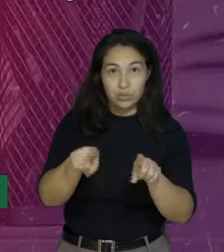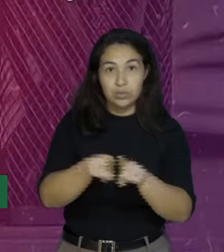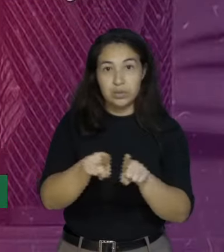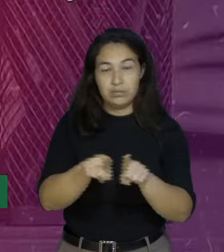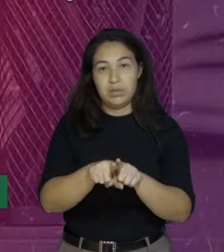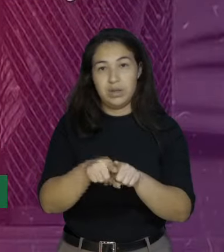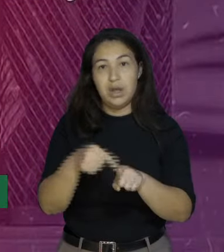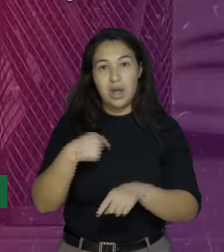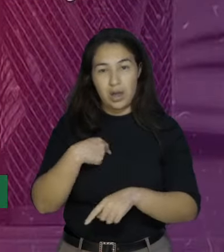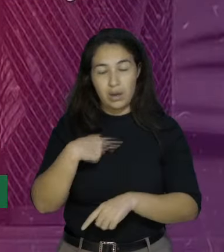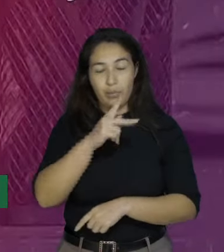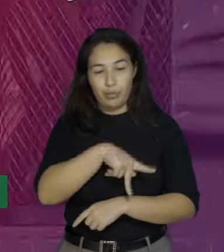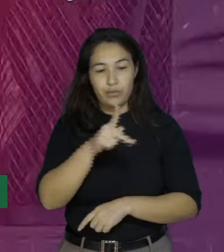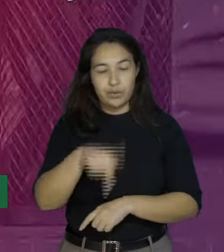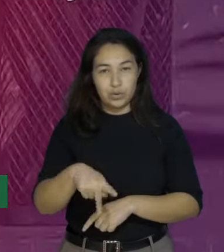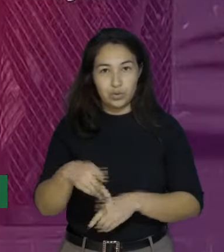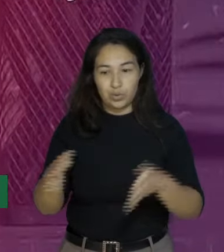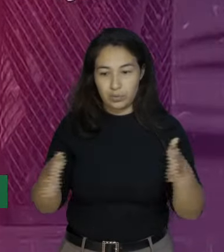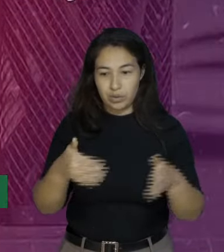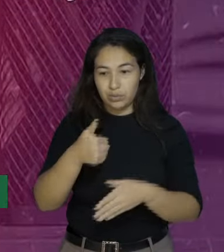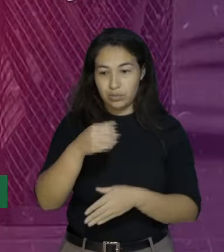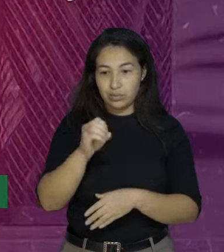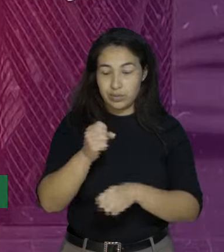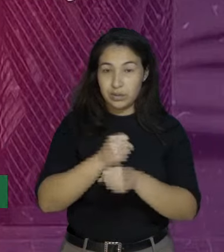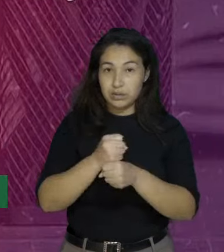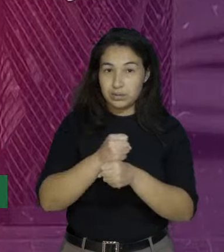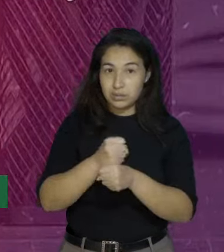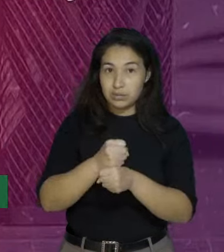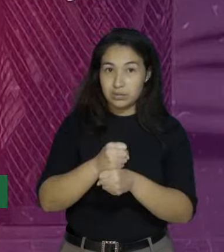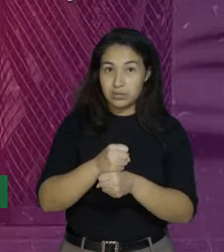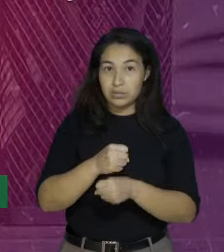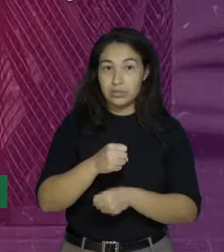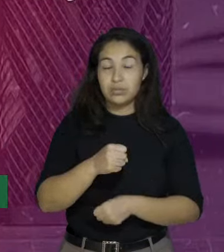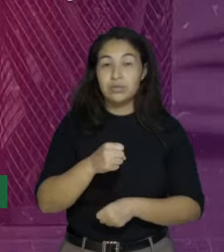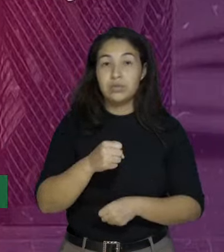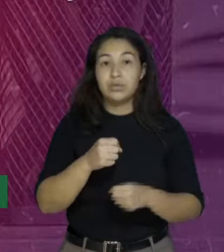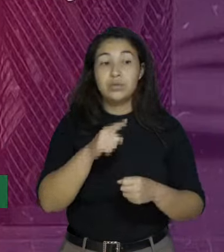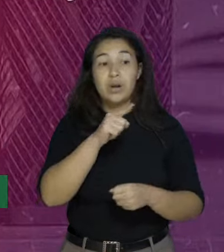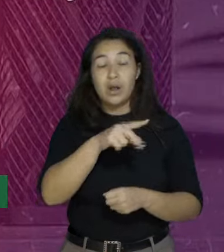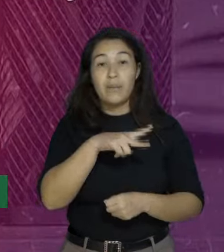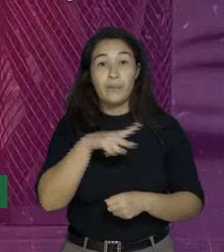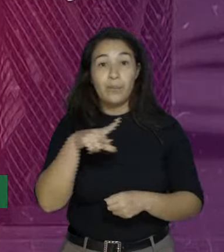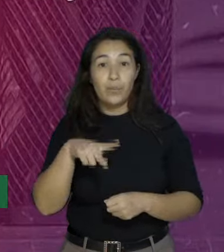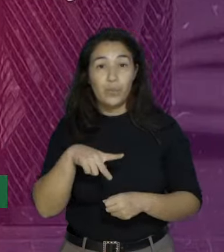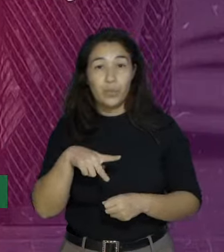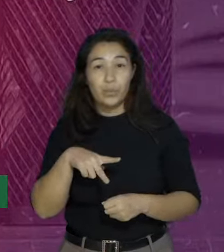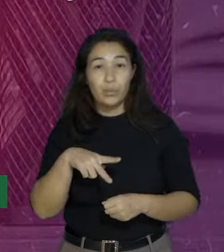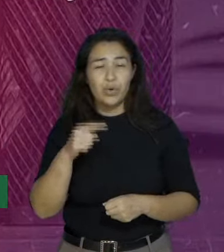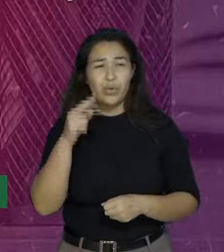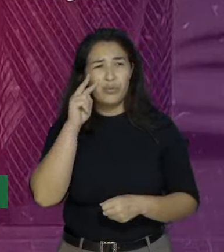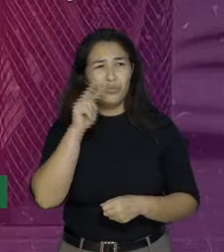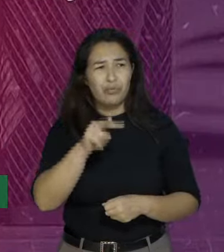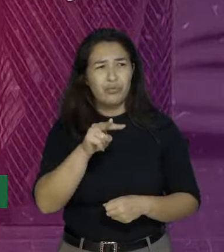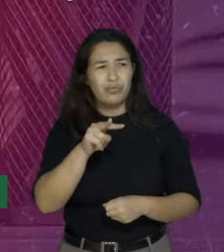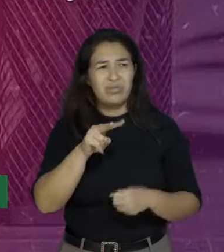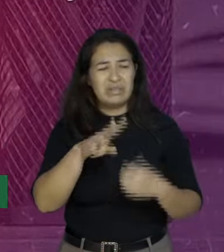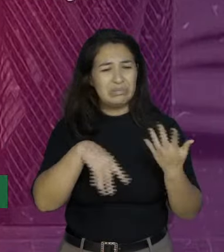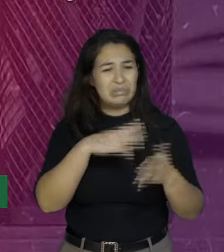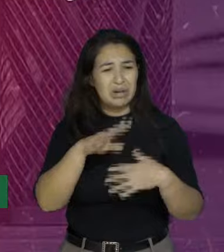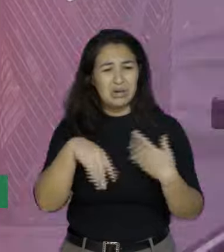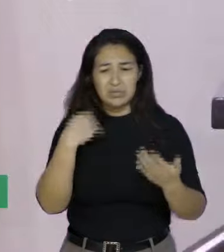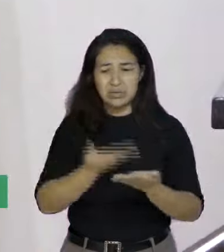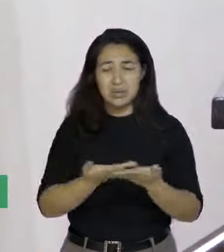dei 10 anos de aula em escola pública eu nunca vi tanta bagunrja quanto dentro da sala de aula